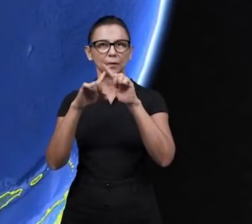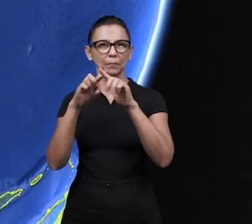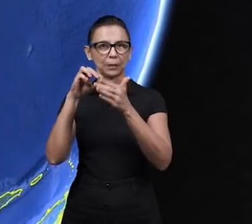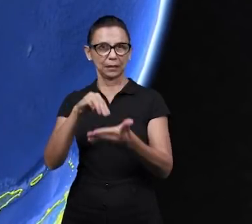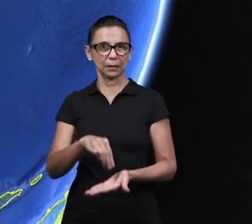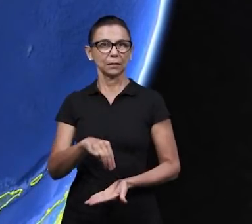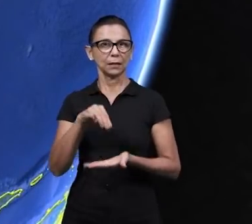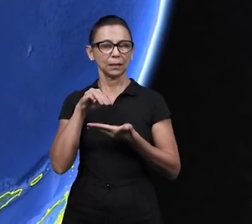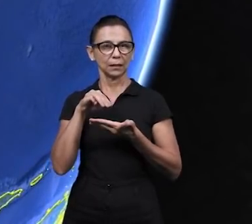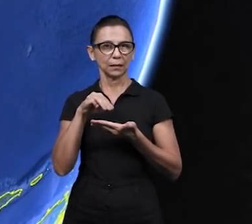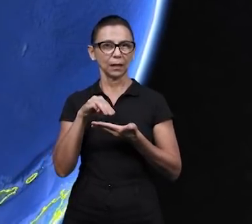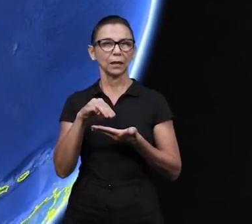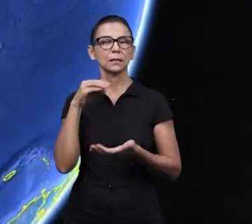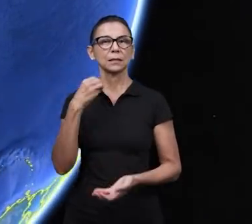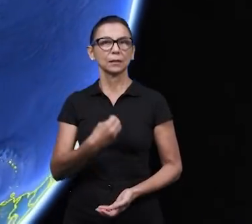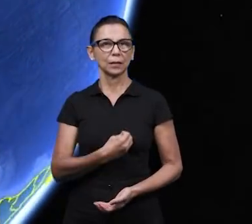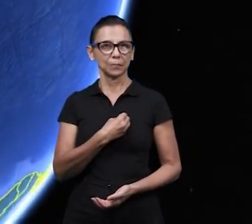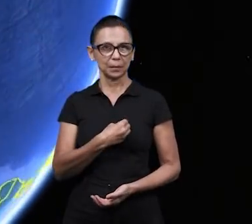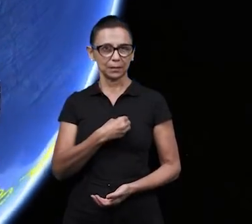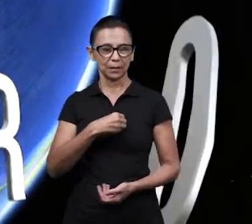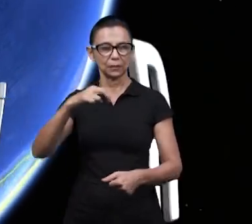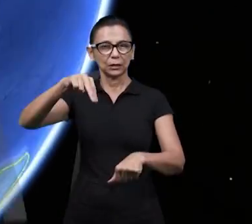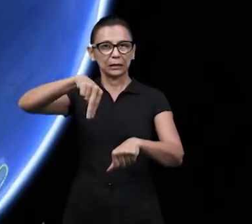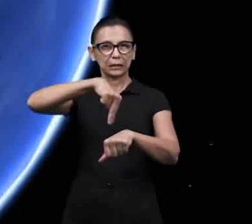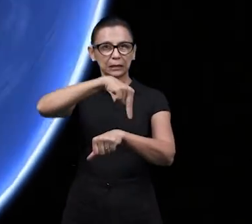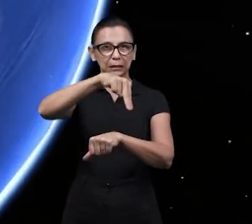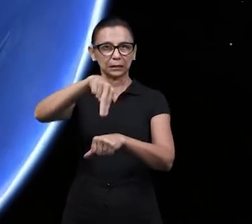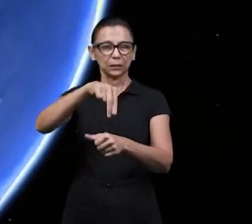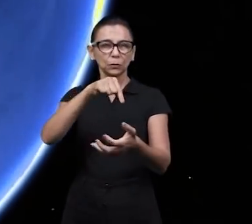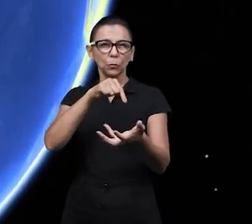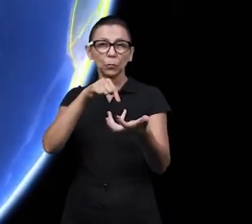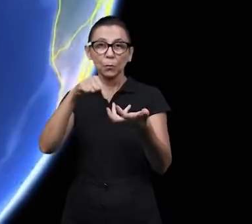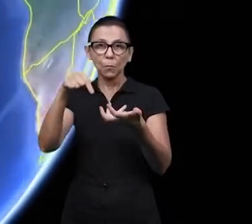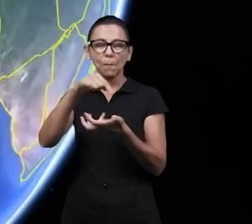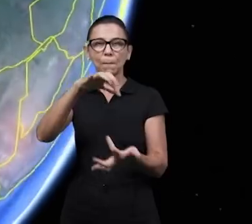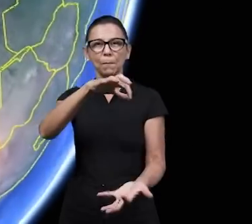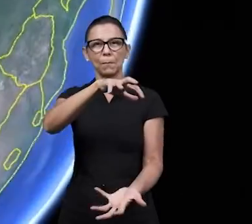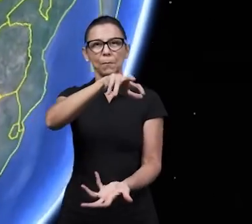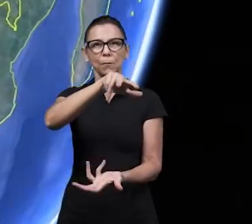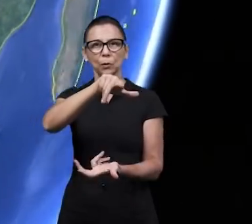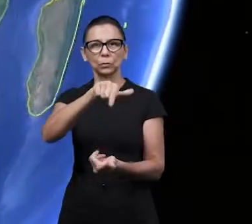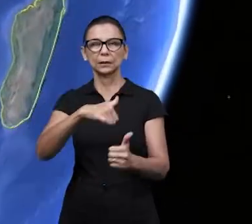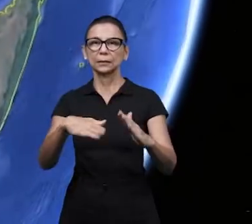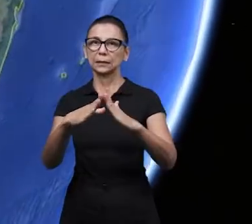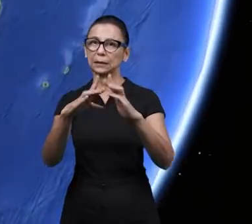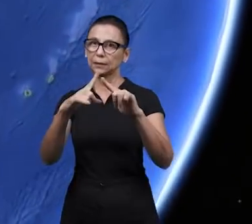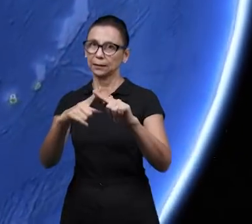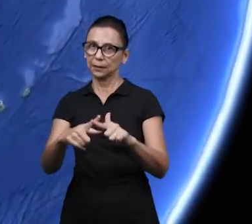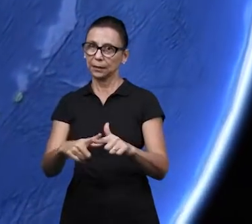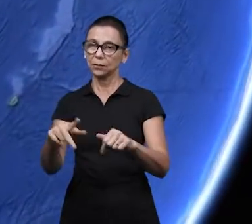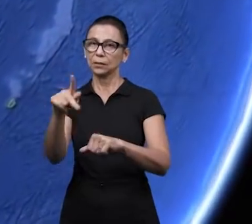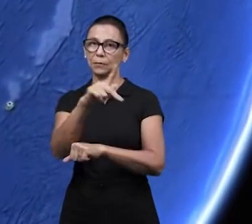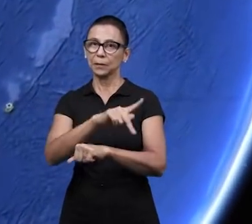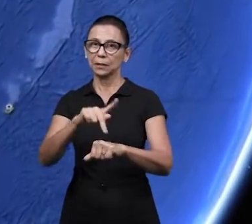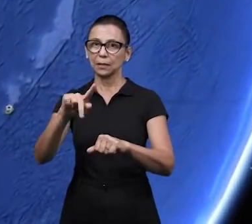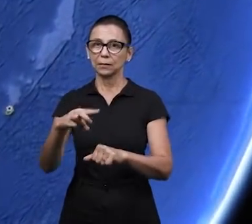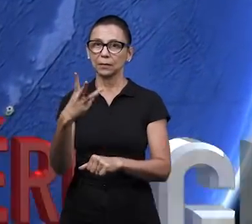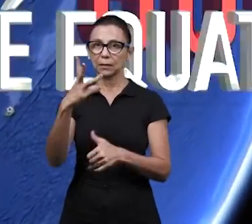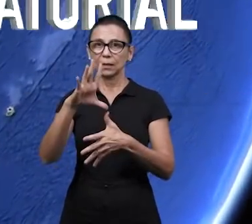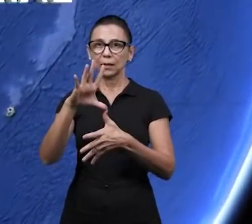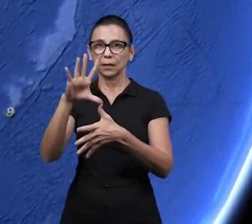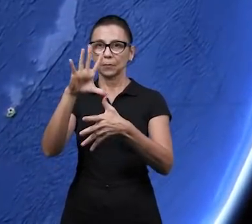Igreja Cristã Maranata está presente em nações de todos os continentes do planeta. Igrejas de países nas